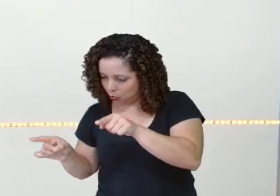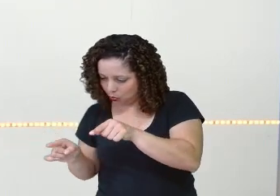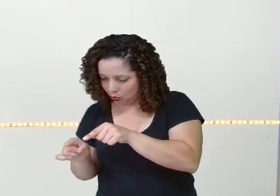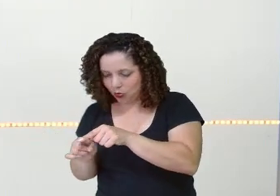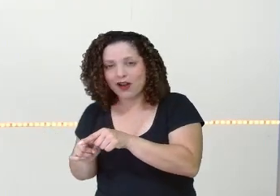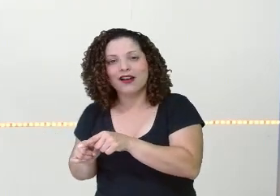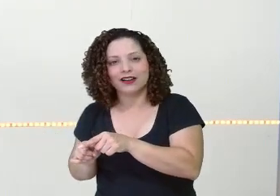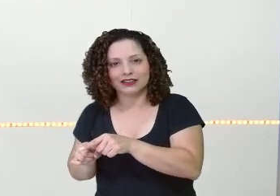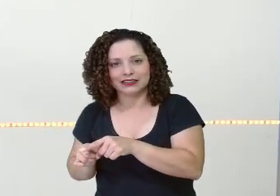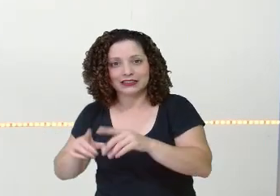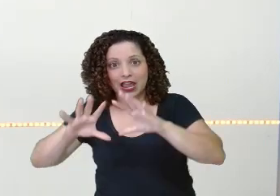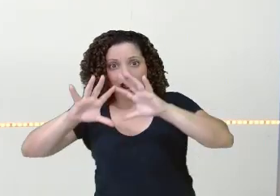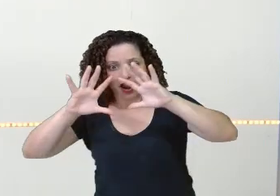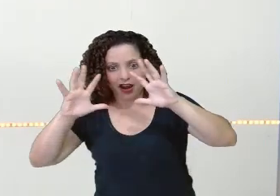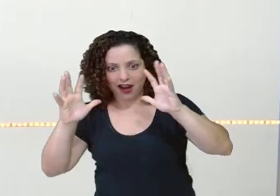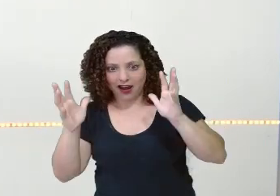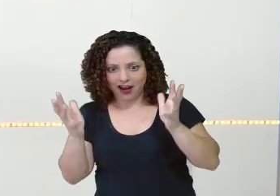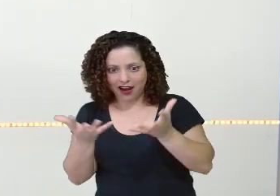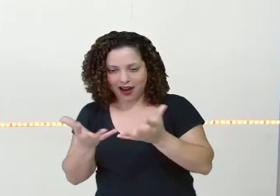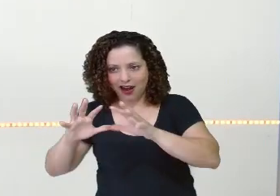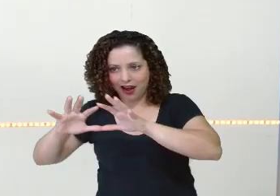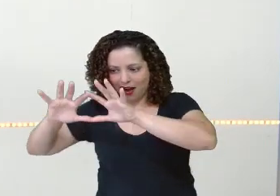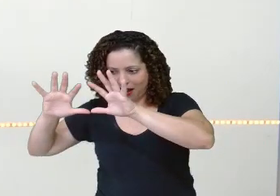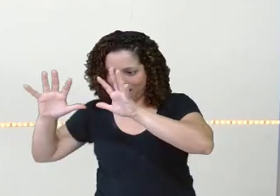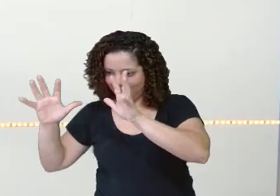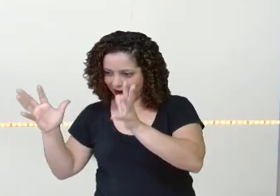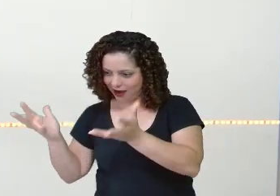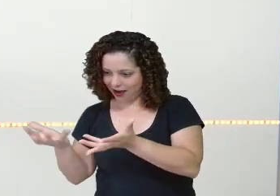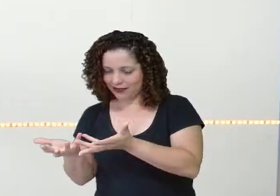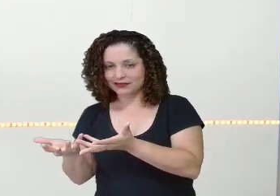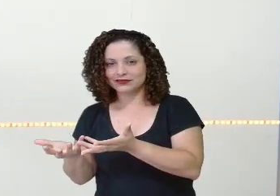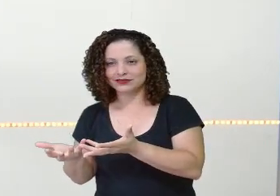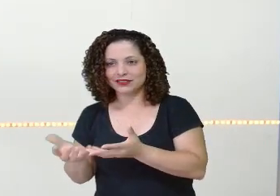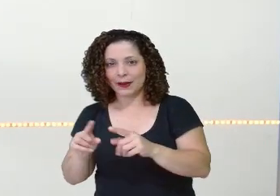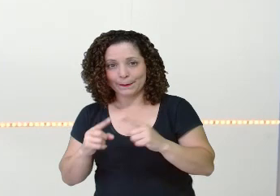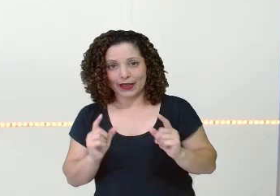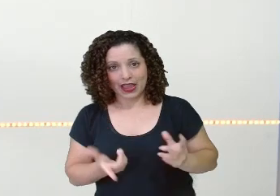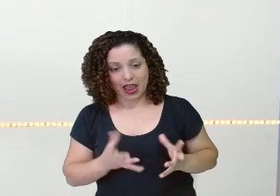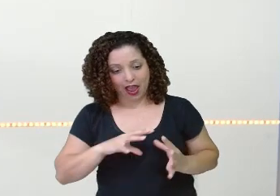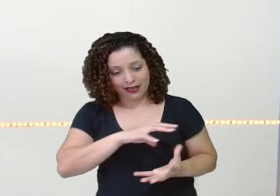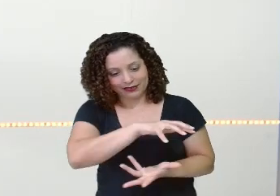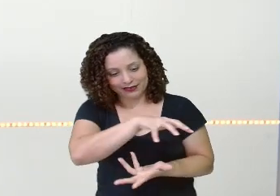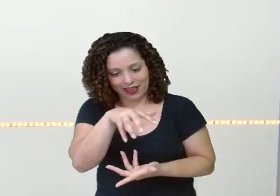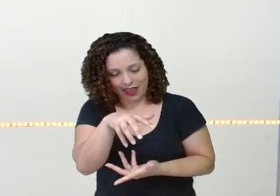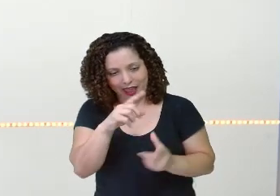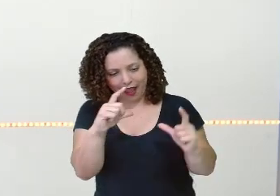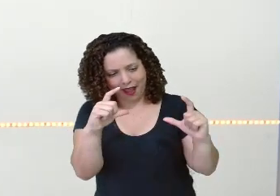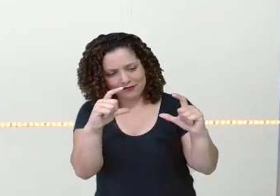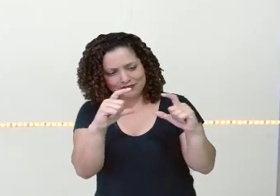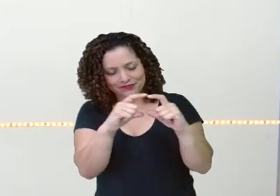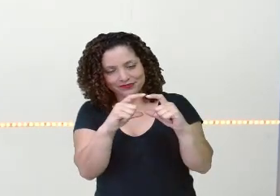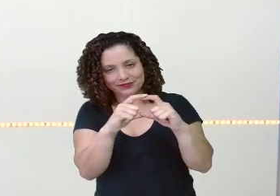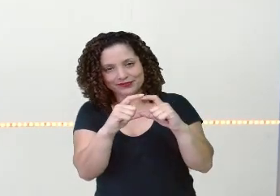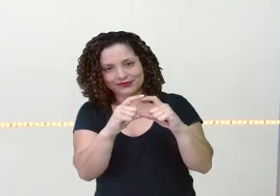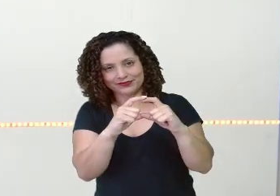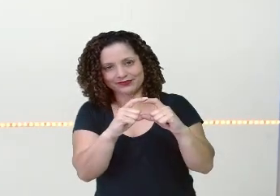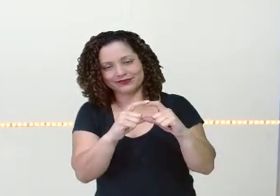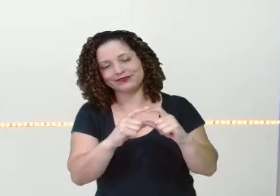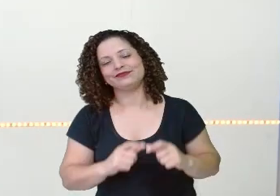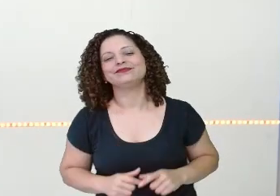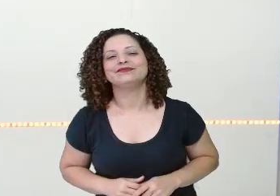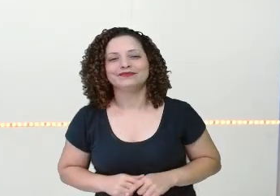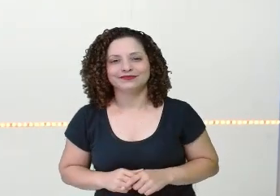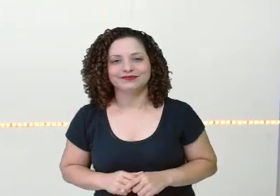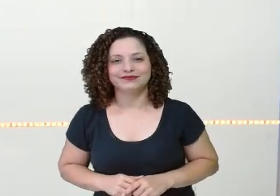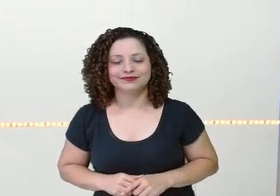né? Eles são chamados gigantes gasosos. Mas olha a Terra como é pequenininha em comparação a eles, né?